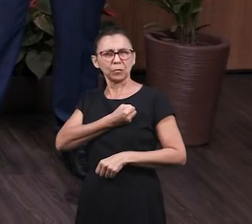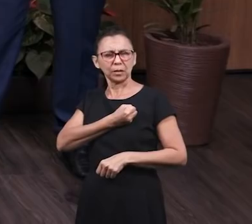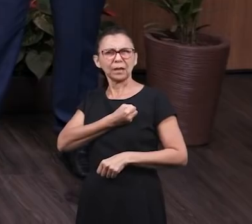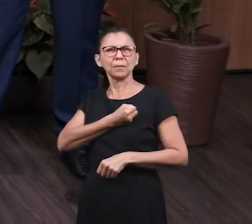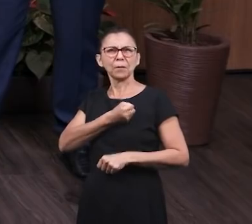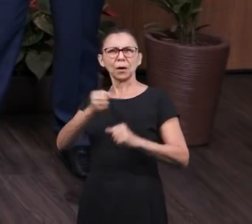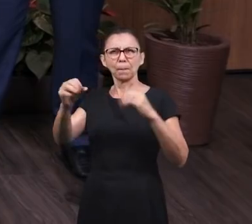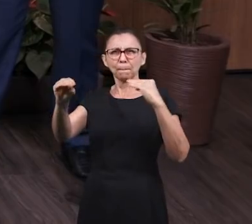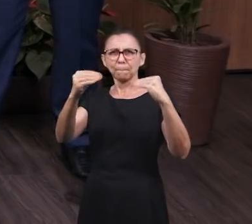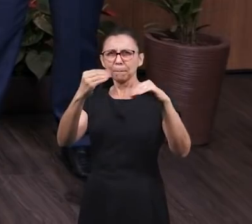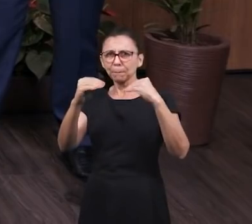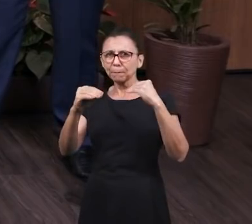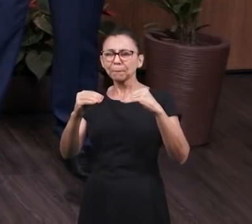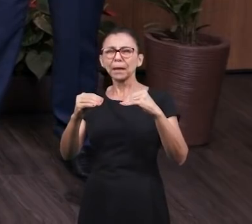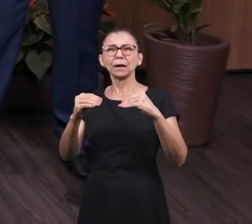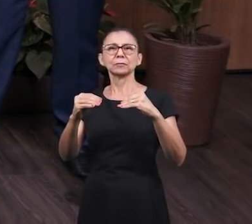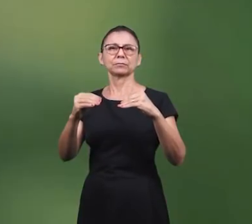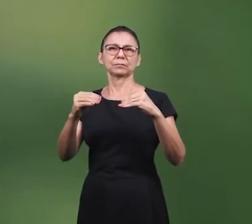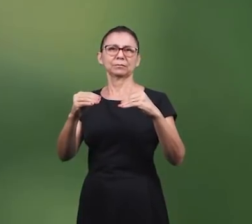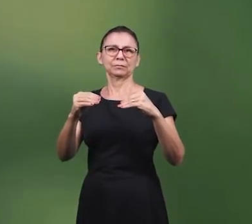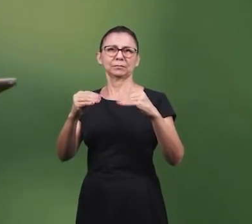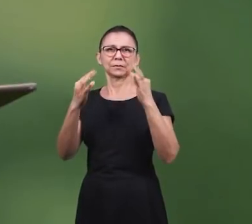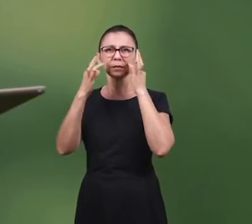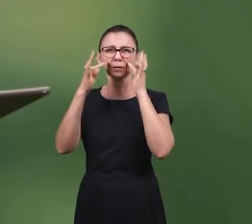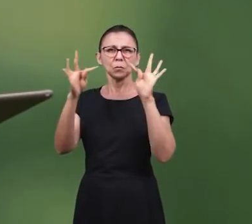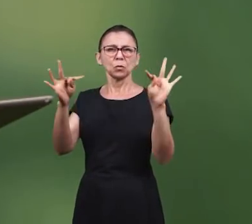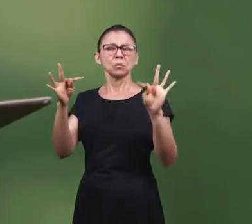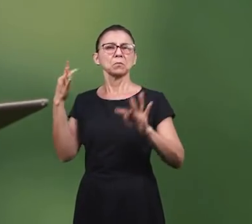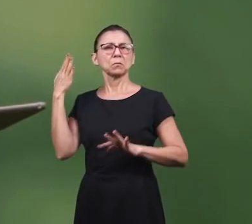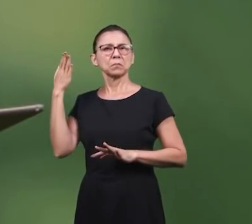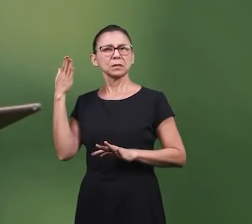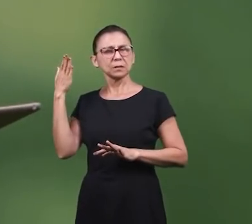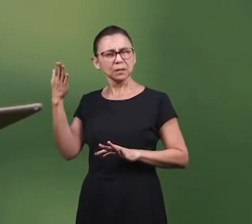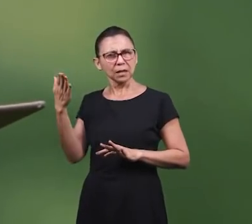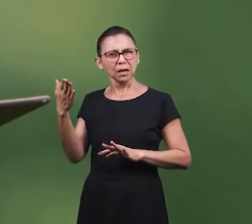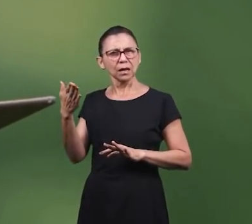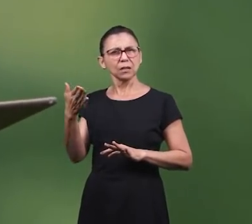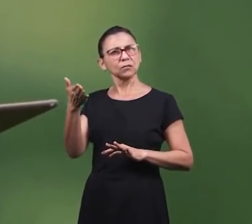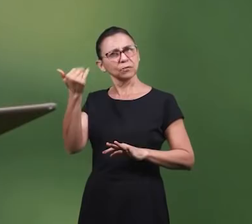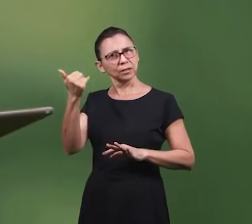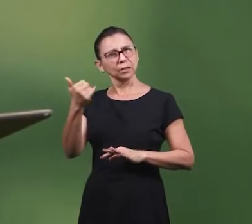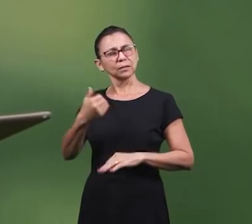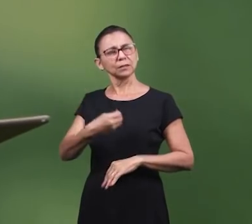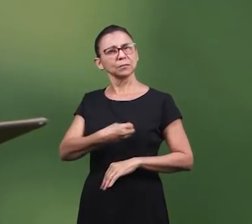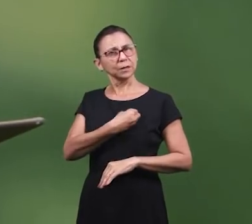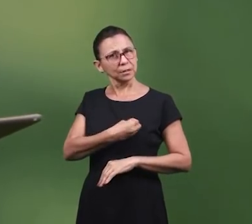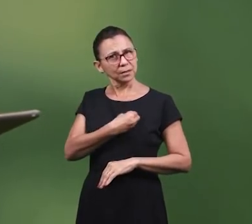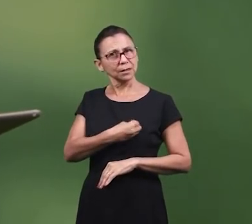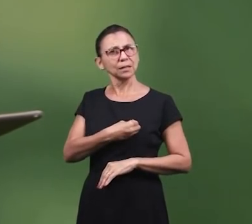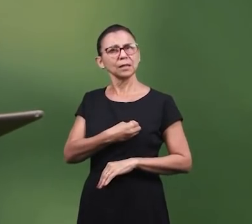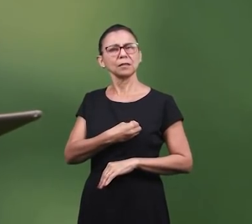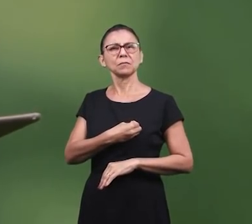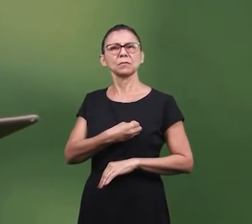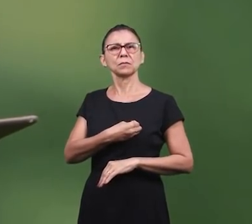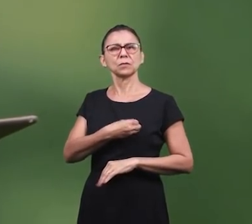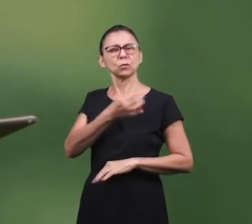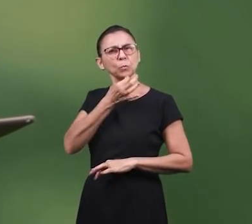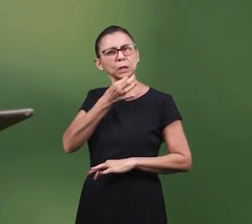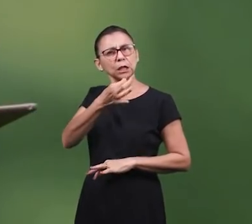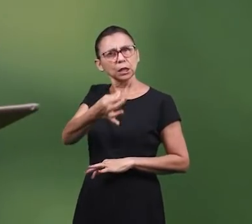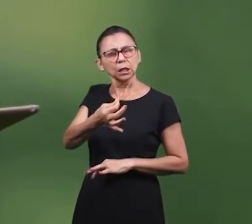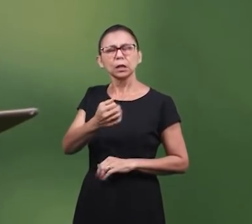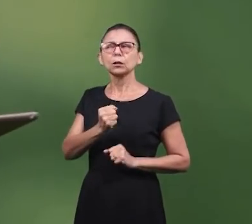nos enviar uma mensagem. Participe. Envie sua experiência, sua